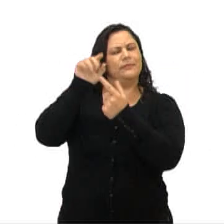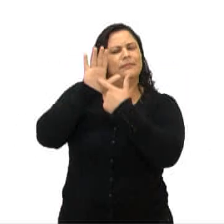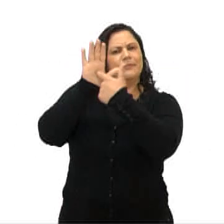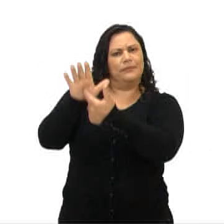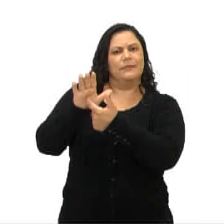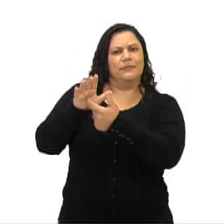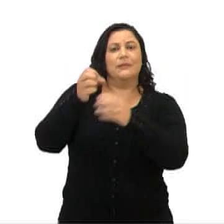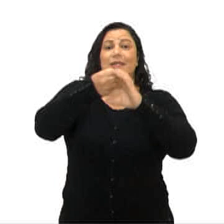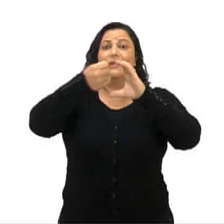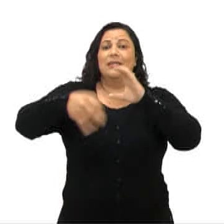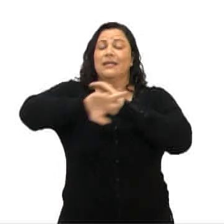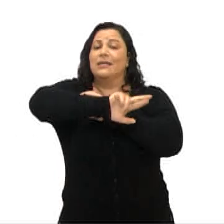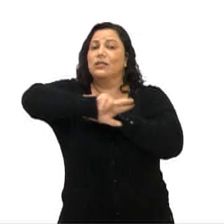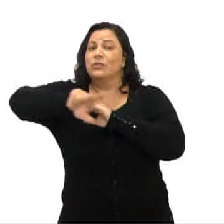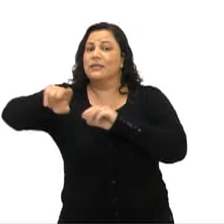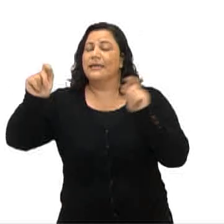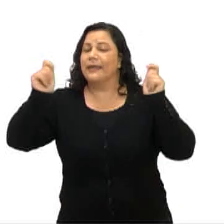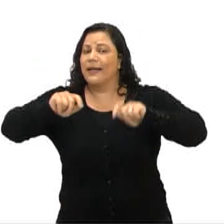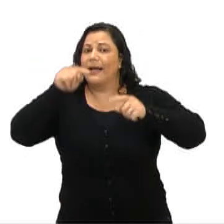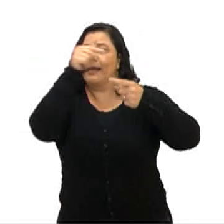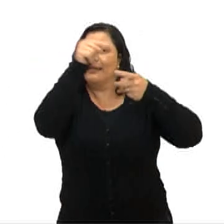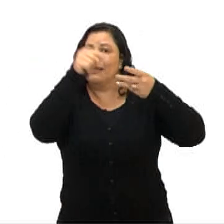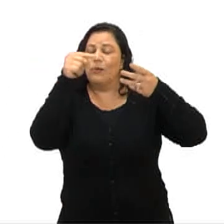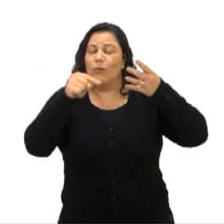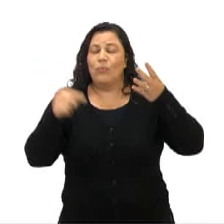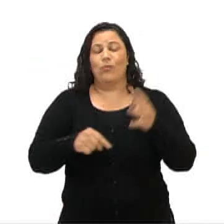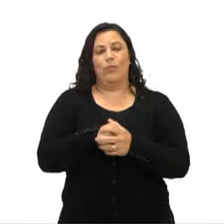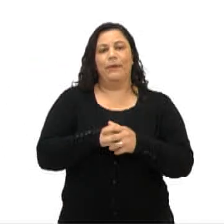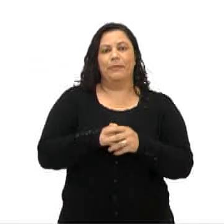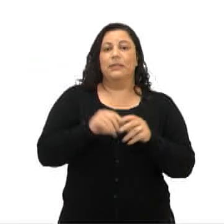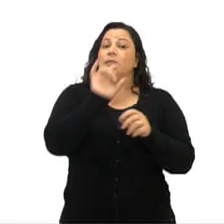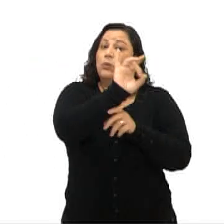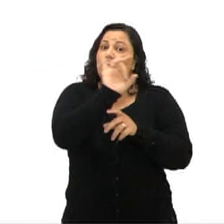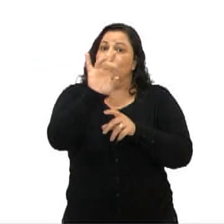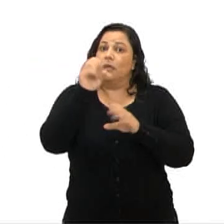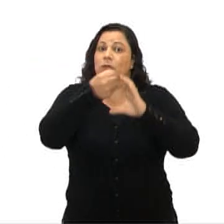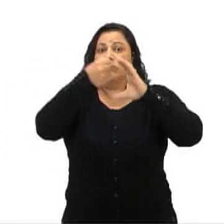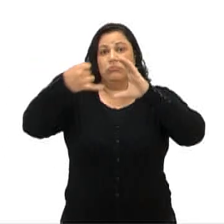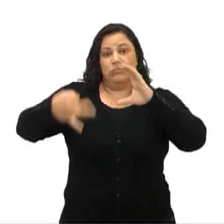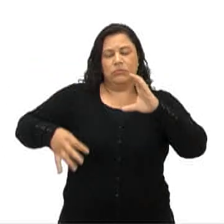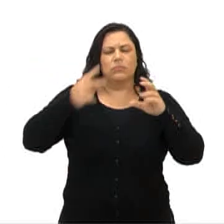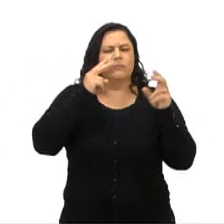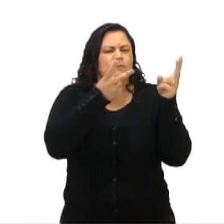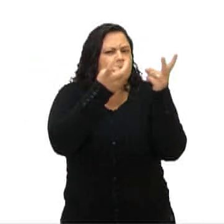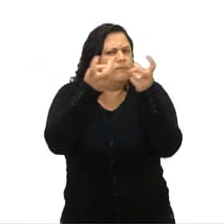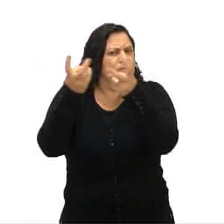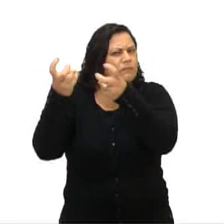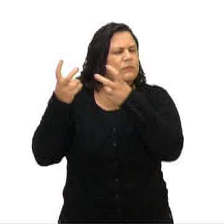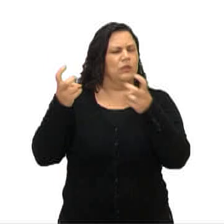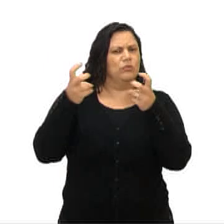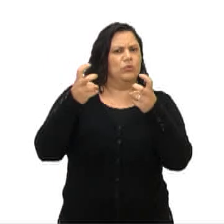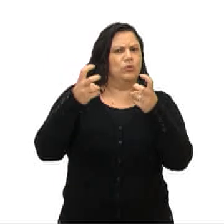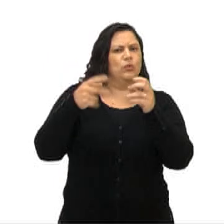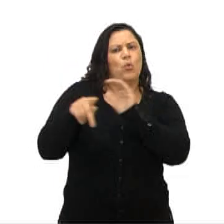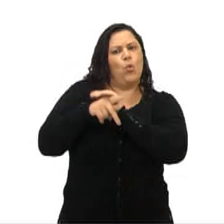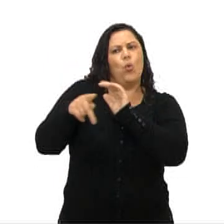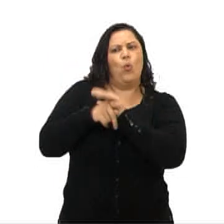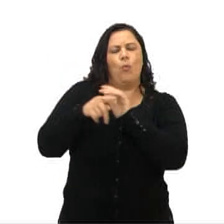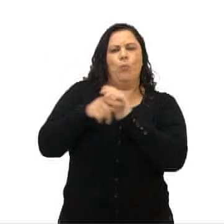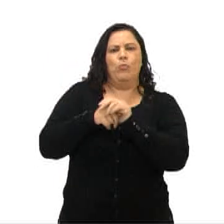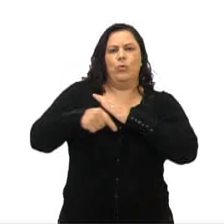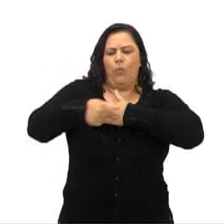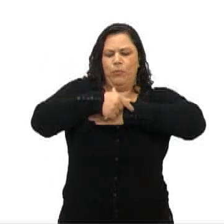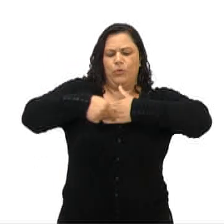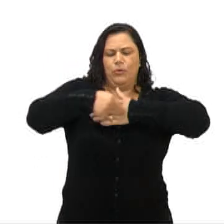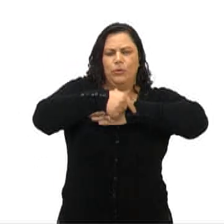isso, relacione a sua obra com o seu respectivo autor. Cada um tem sua característica, então fica fácil analisar isso. Depois faça uma releitura de alguma dessas